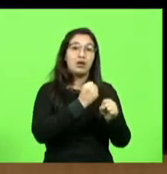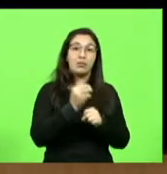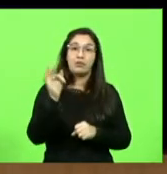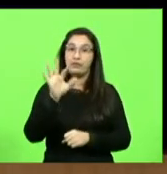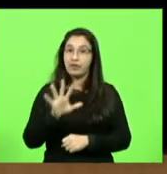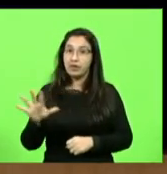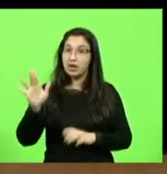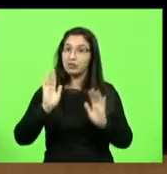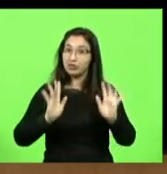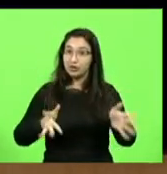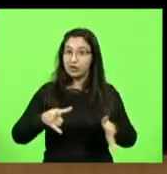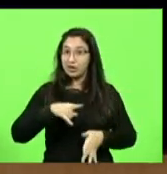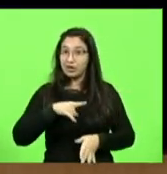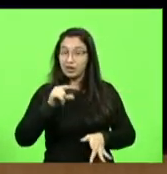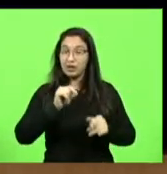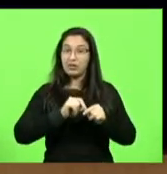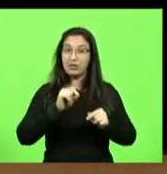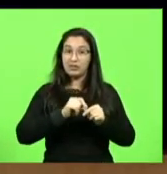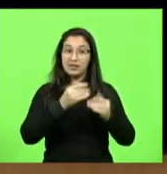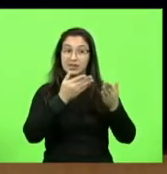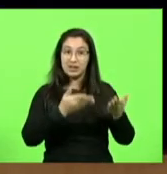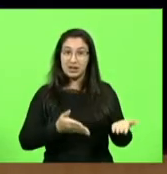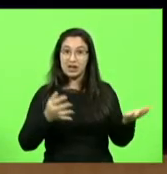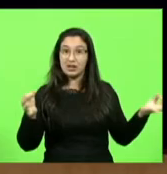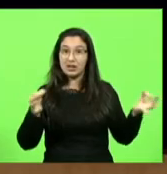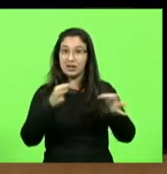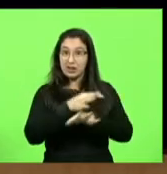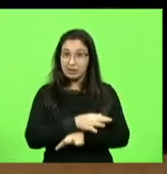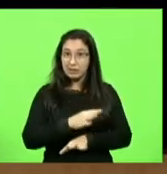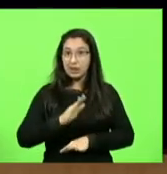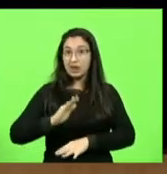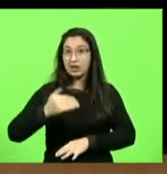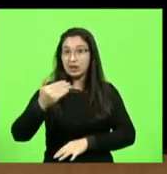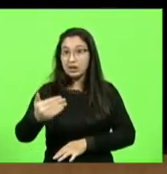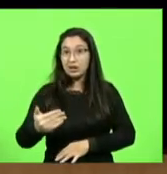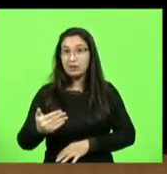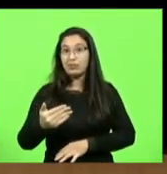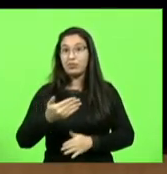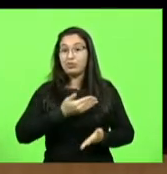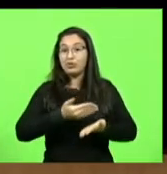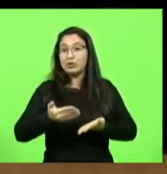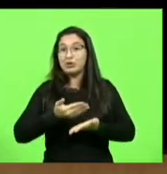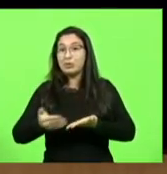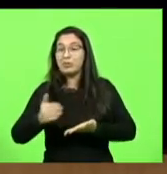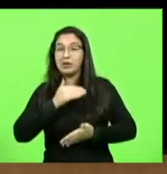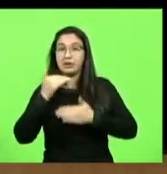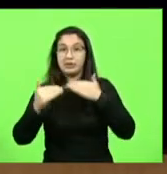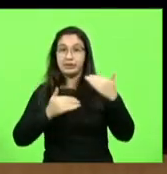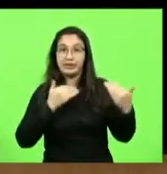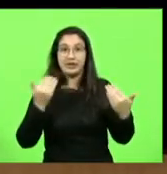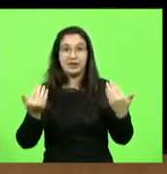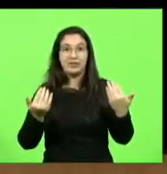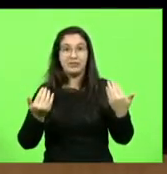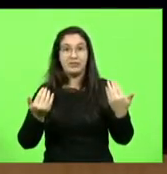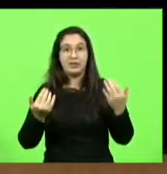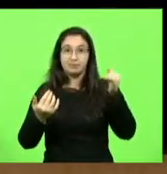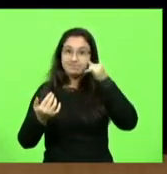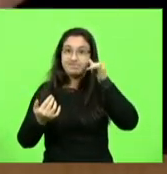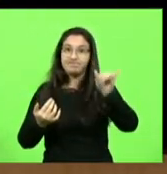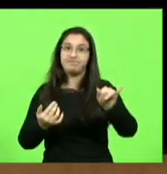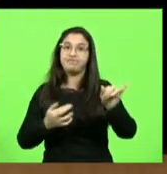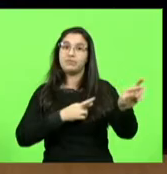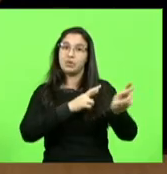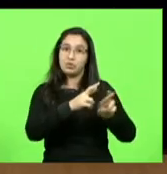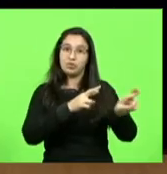estado, fazer com que as obras aconteçam para que a gente não perca mais vidas nas BRs, nas rodovias federais,